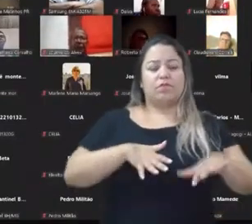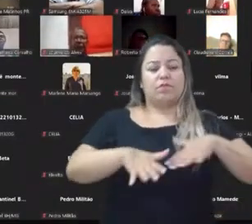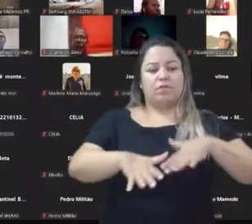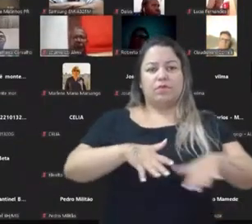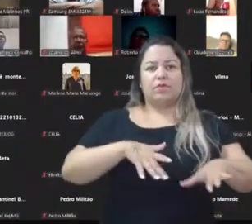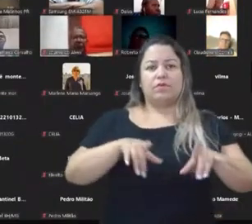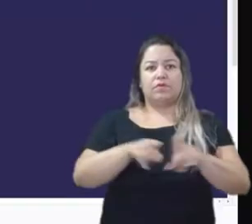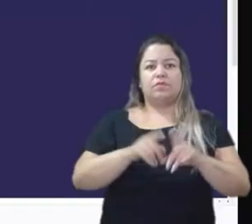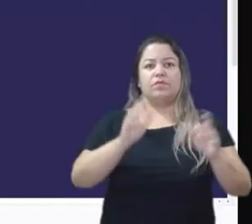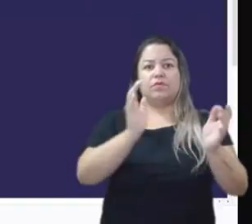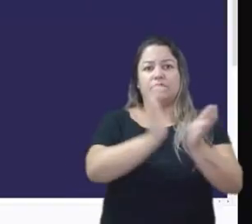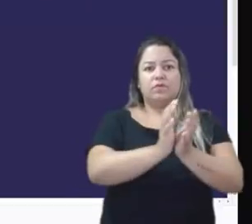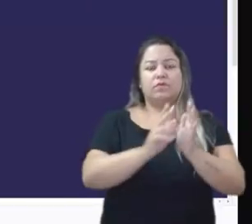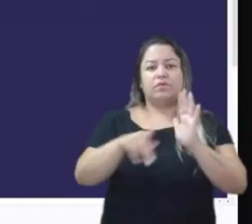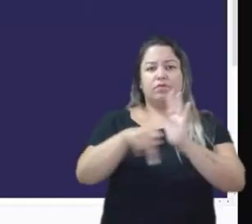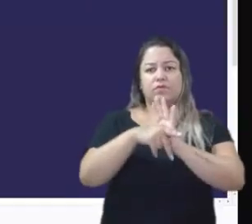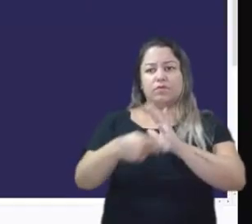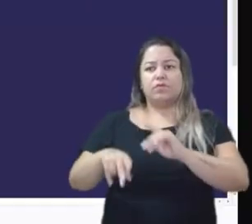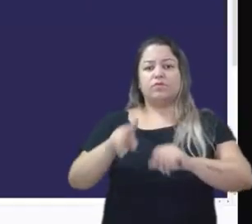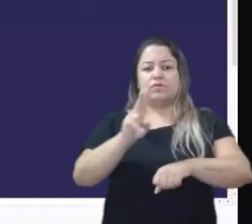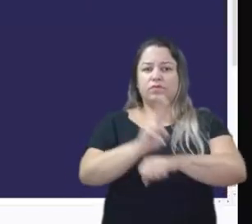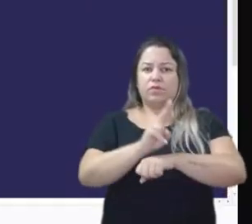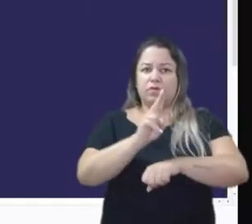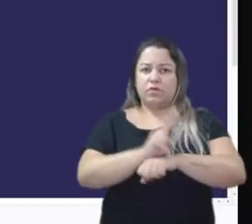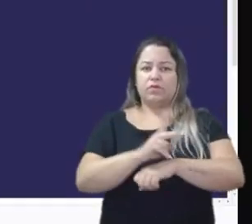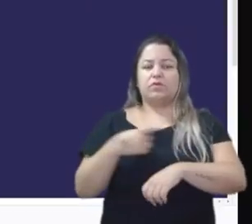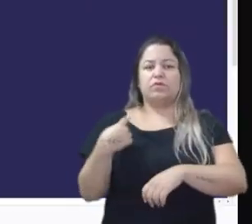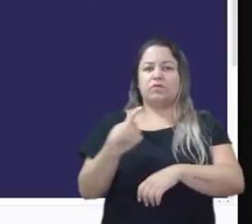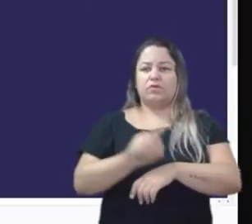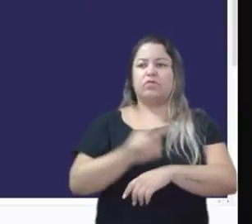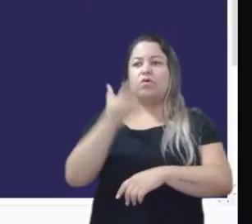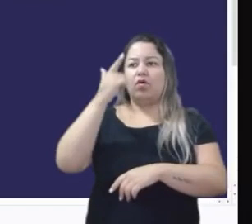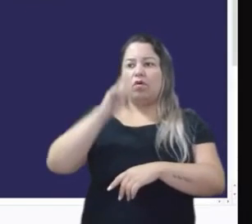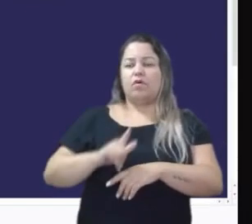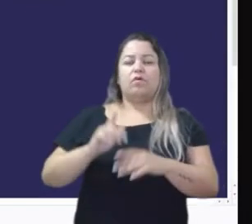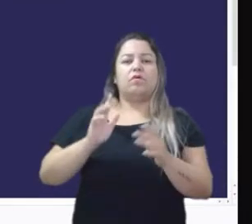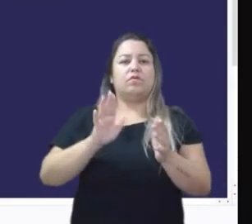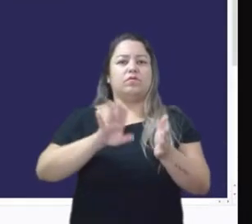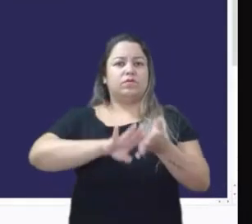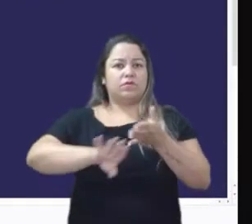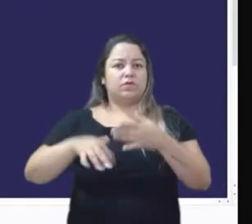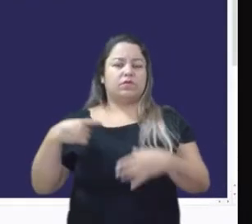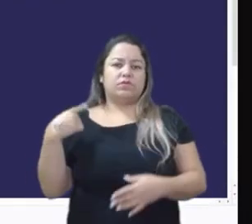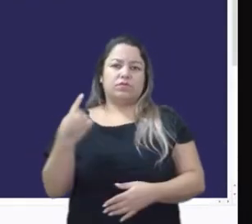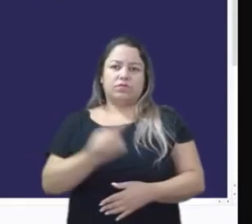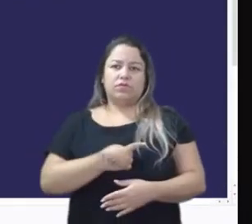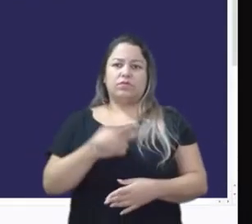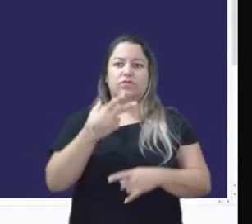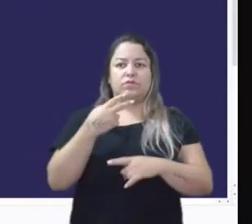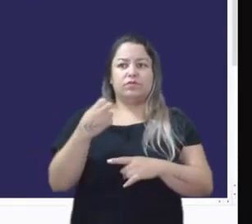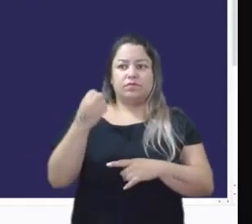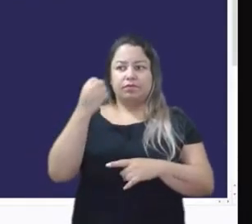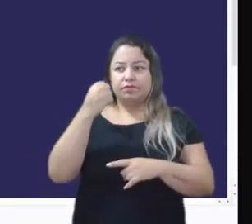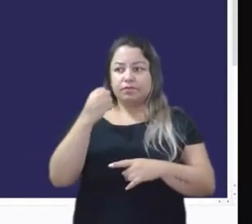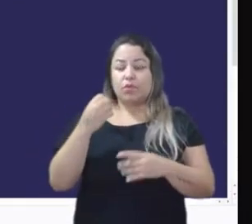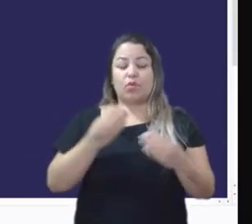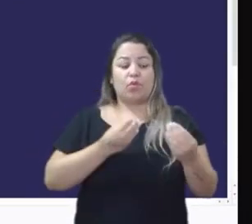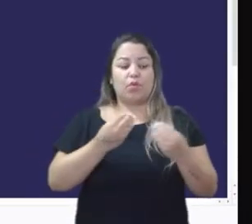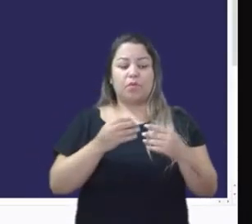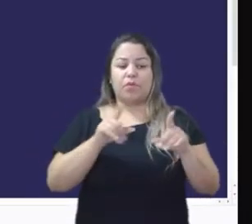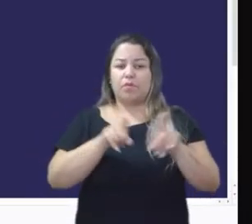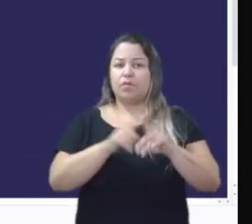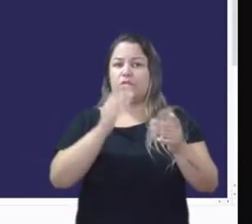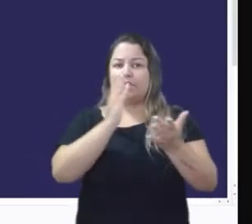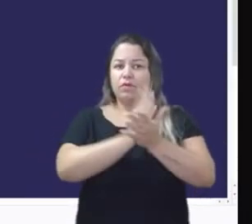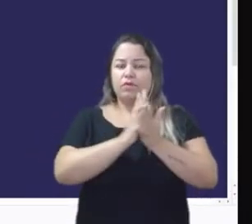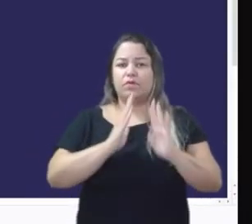da classe para defender nossas conquistas que tem sido cada vez mais tirada de nós e como podemos combater